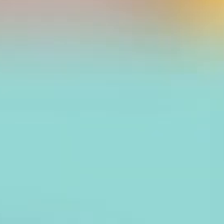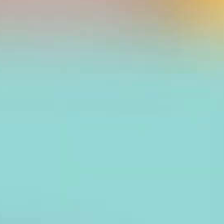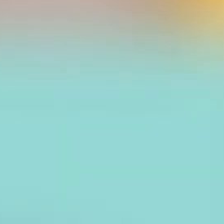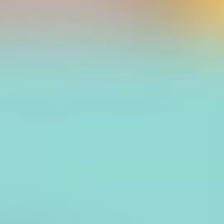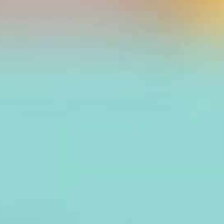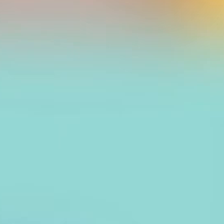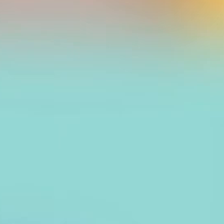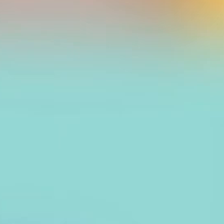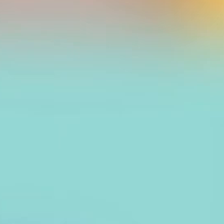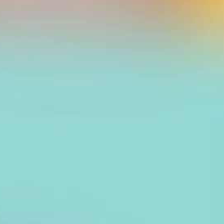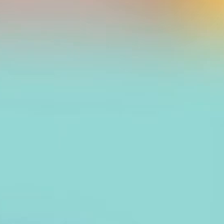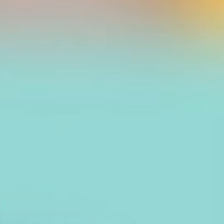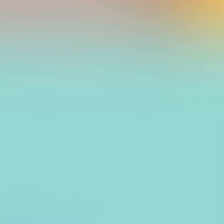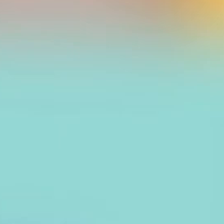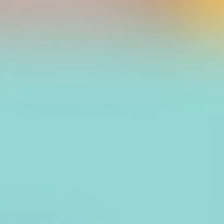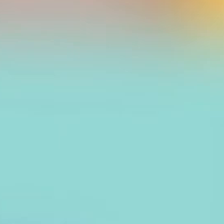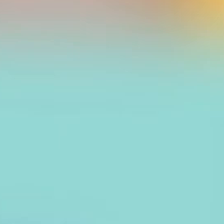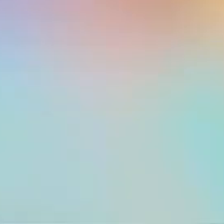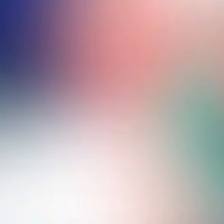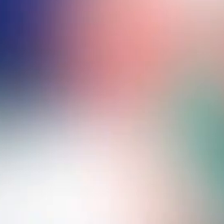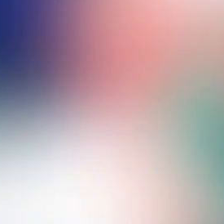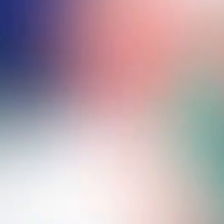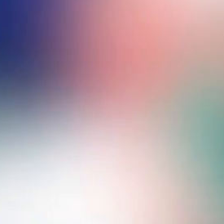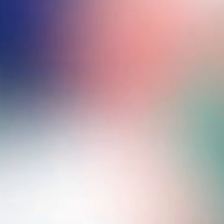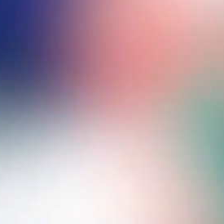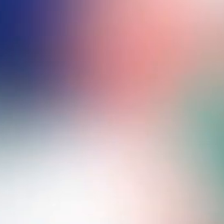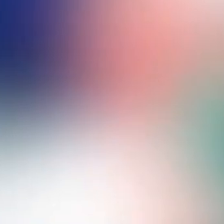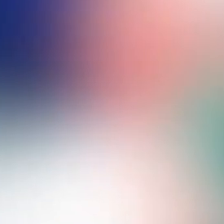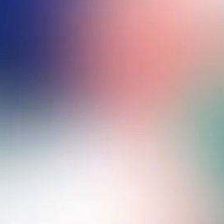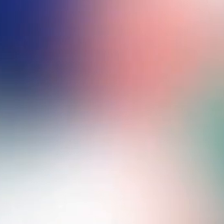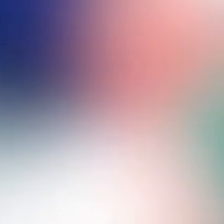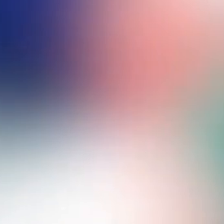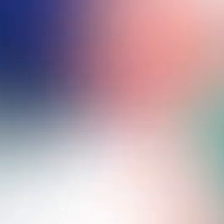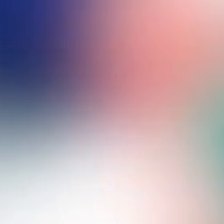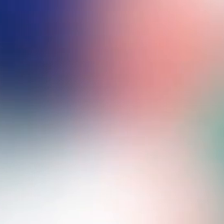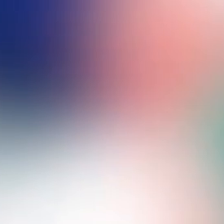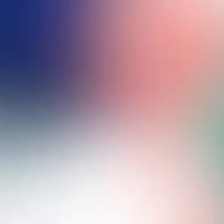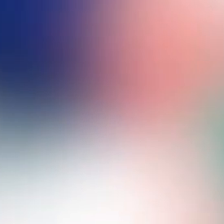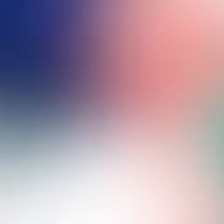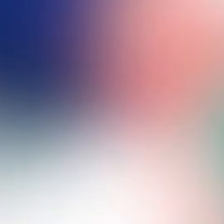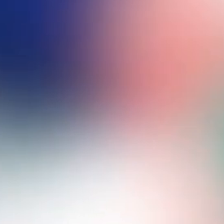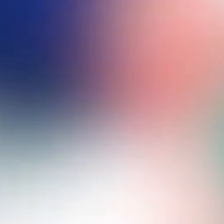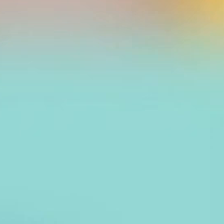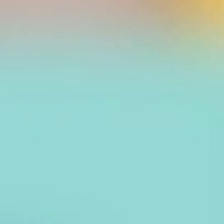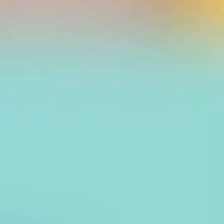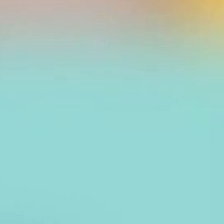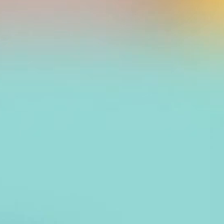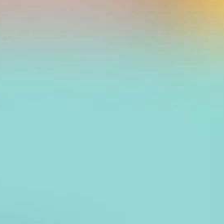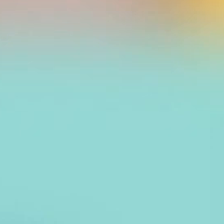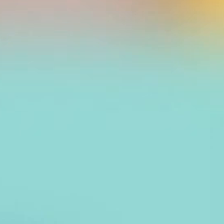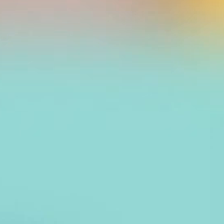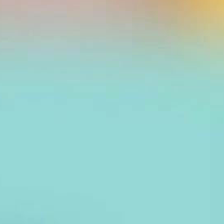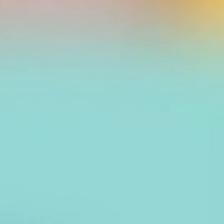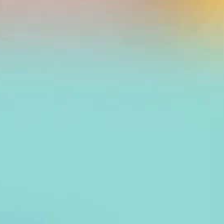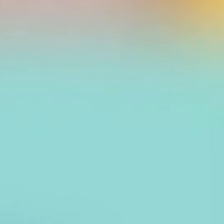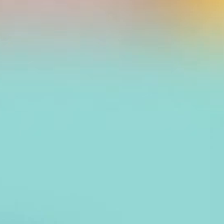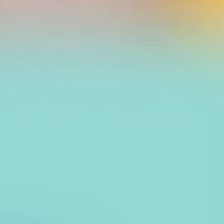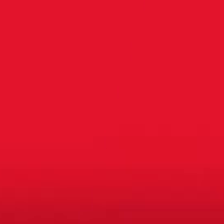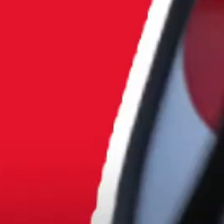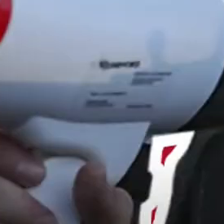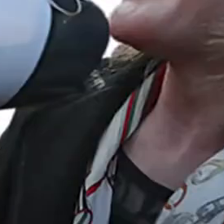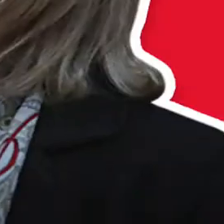faz transplante nesse país é pago pelo SUS. E aparece a fama do hospital particular. Mas quem pagou é o